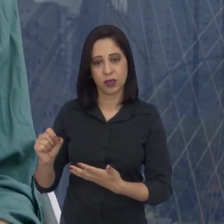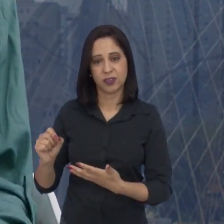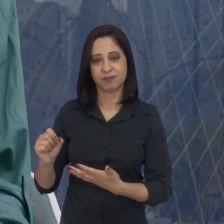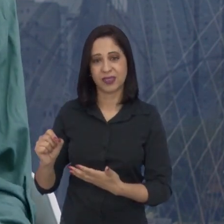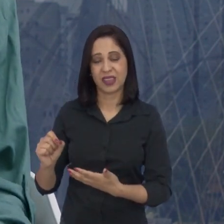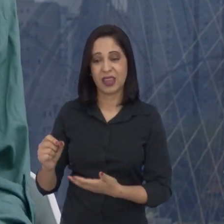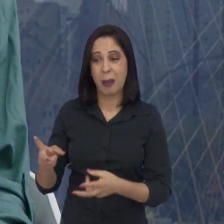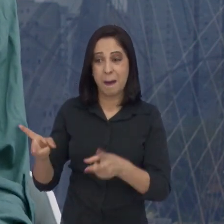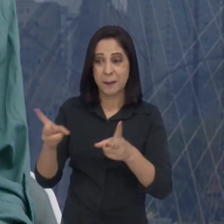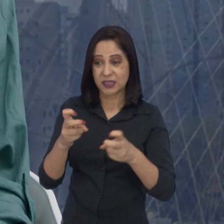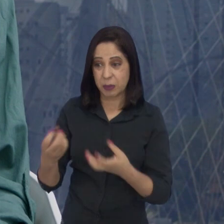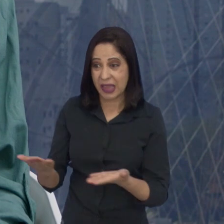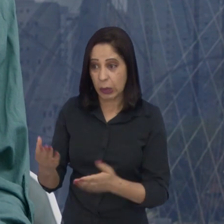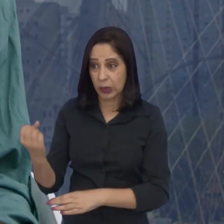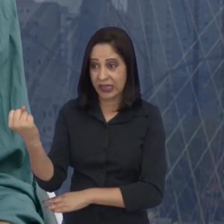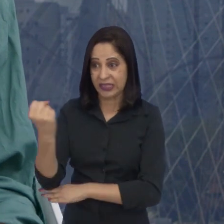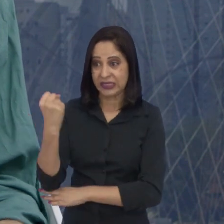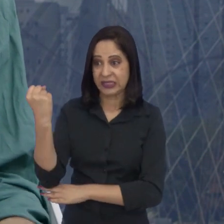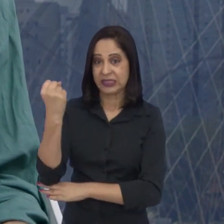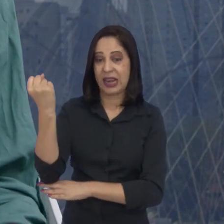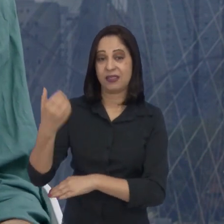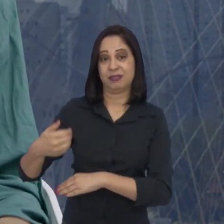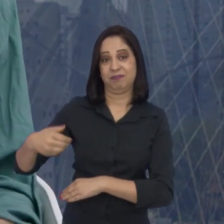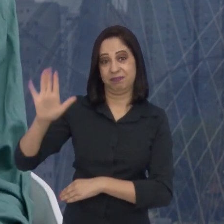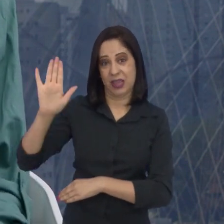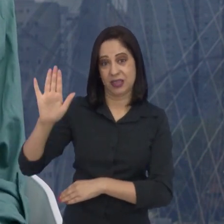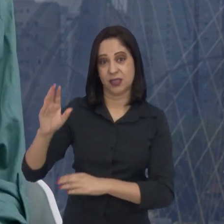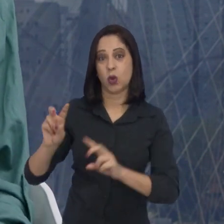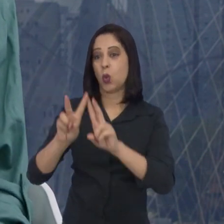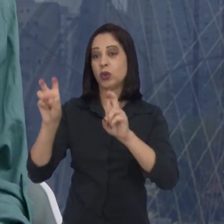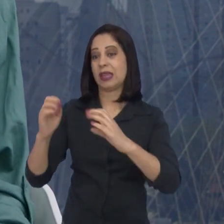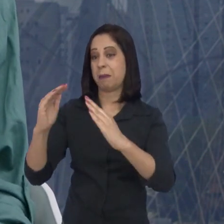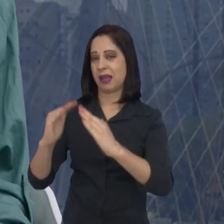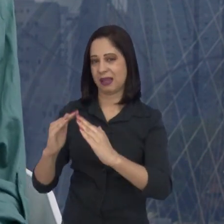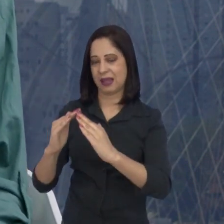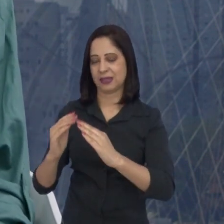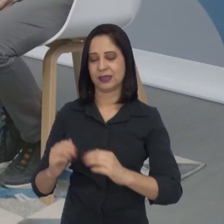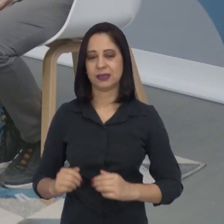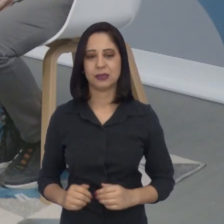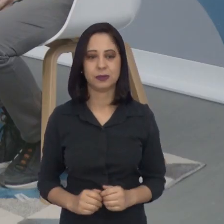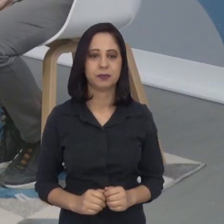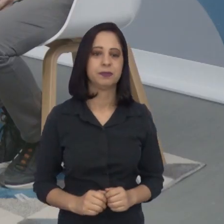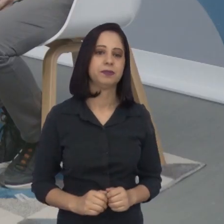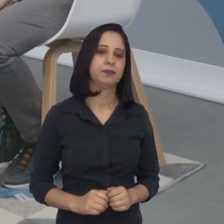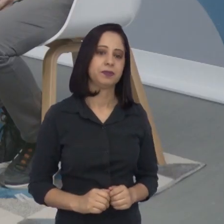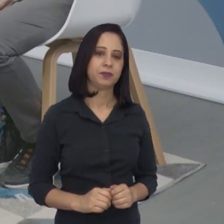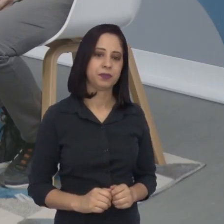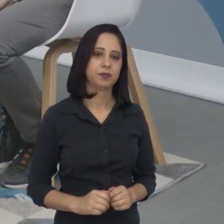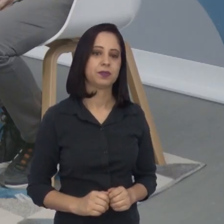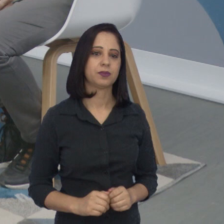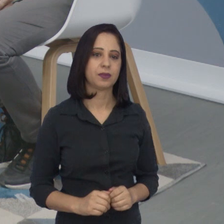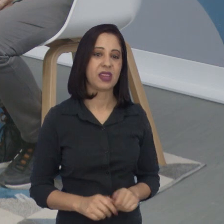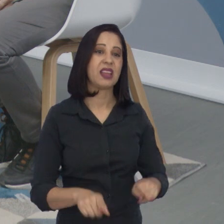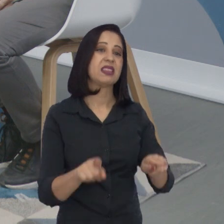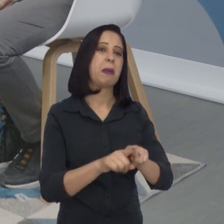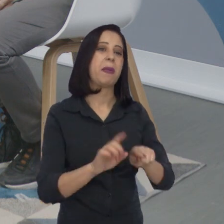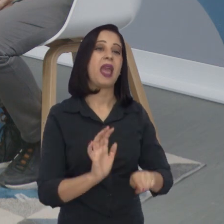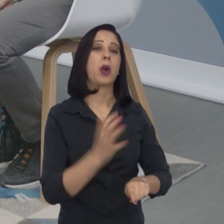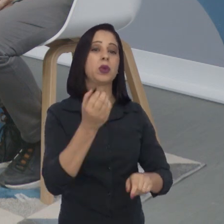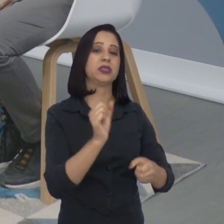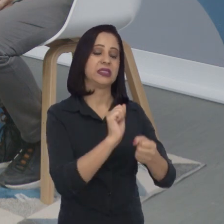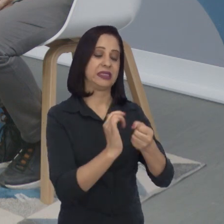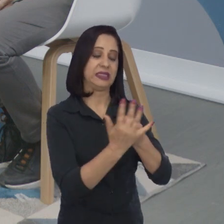agravaram nesse quesito moradia digna. Sim, aí a gente teve, né, a questão da pandemia